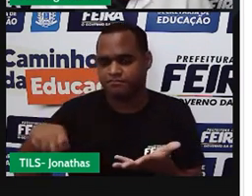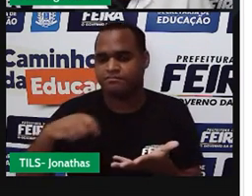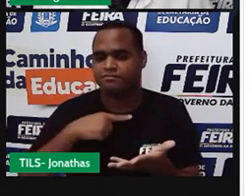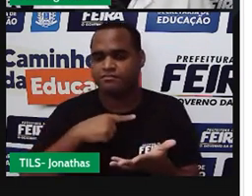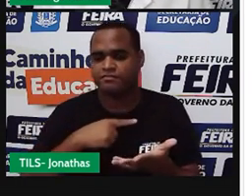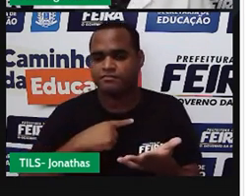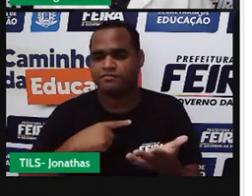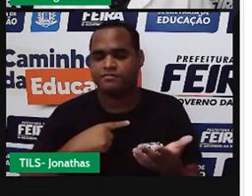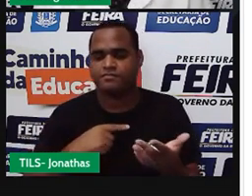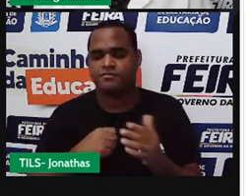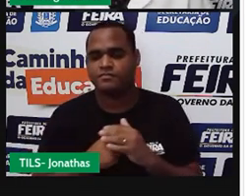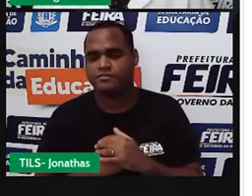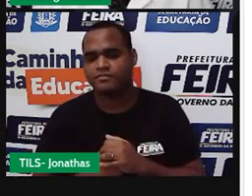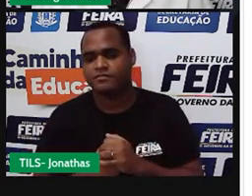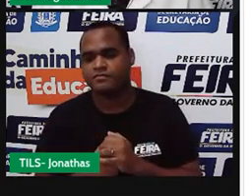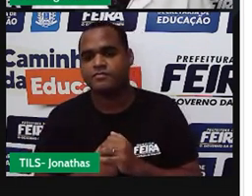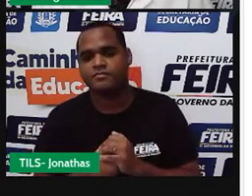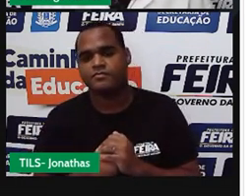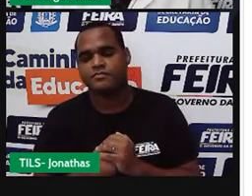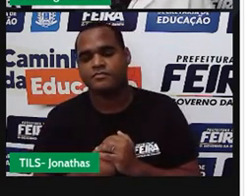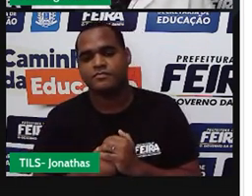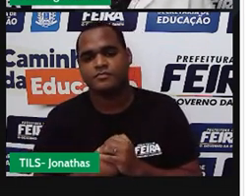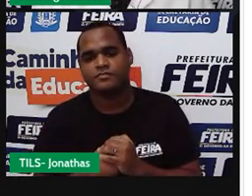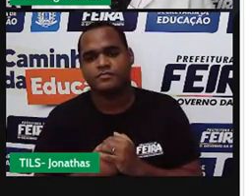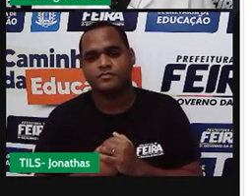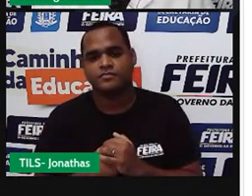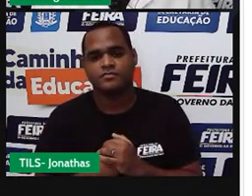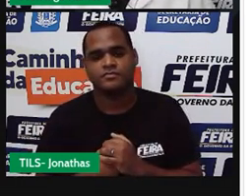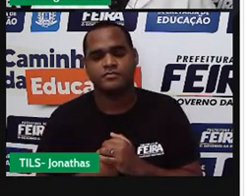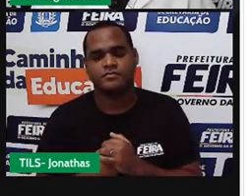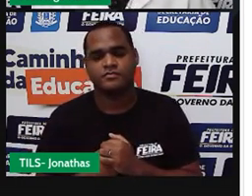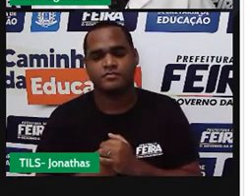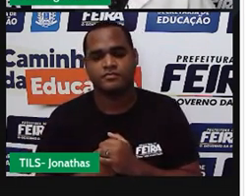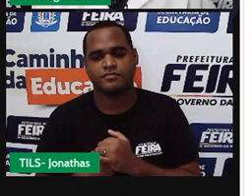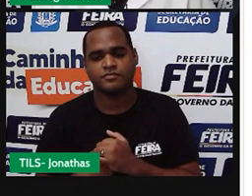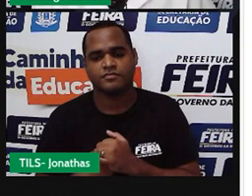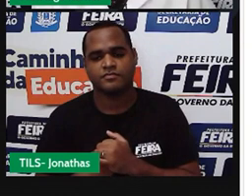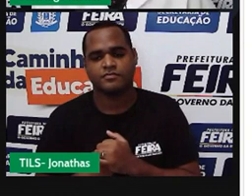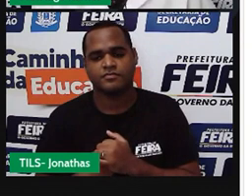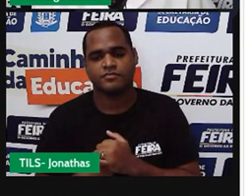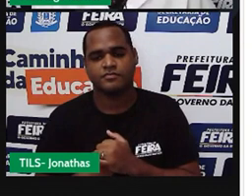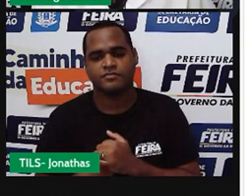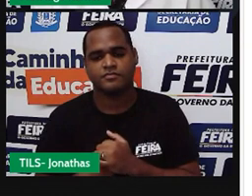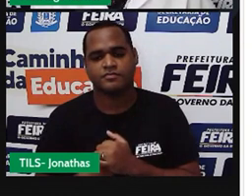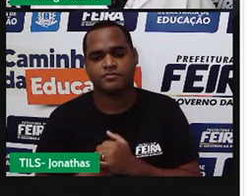é a área a área do